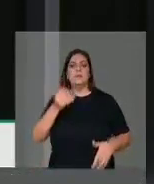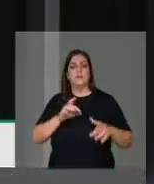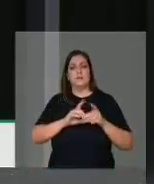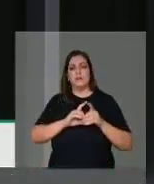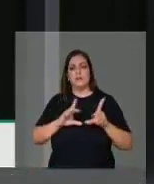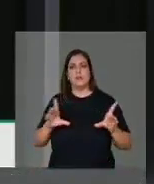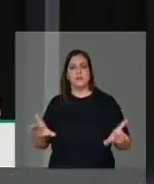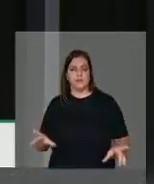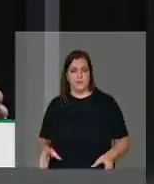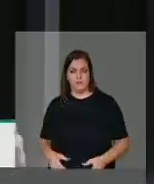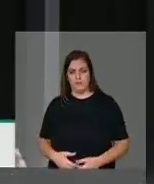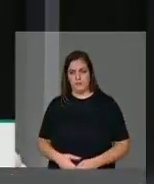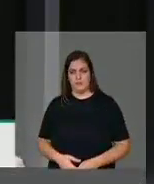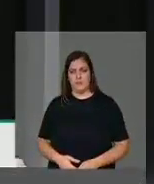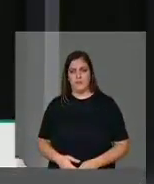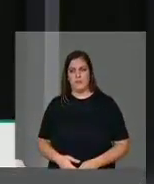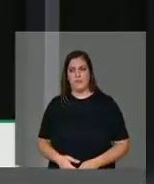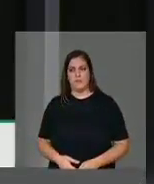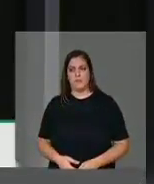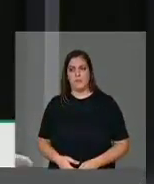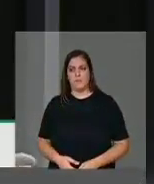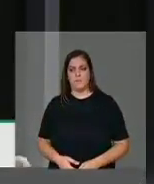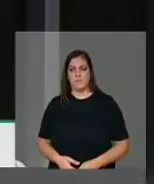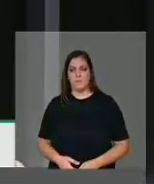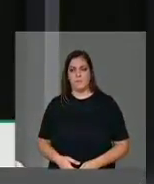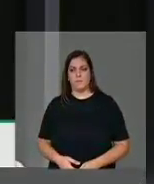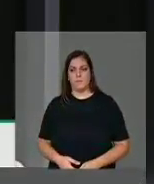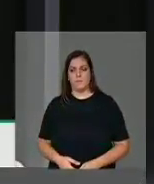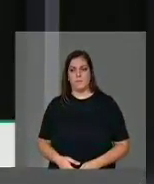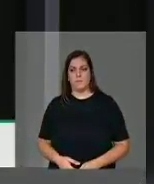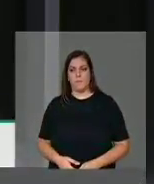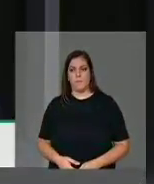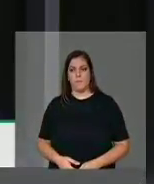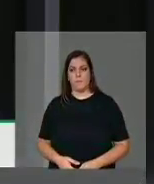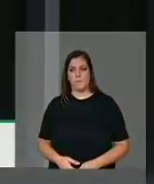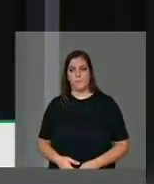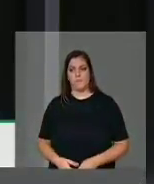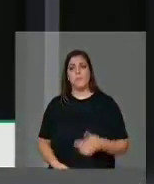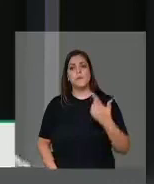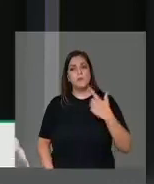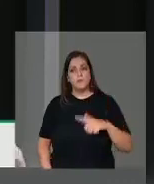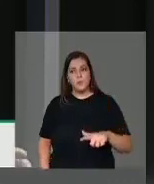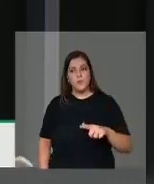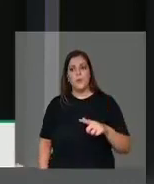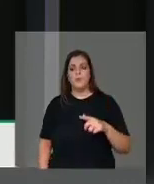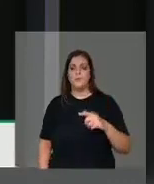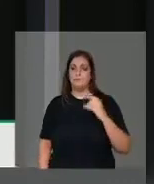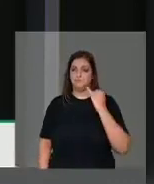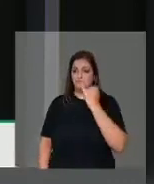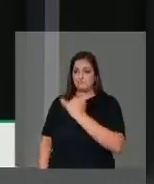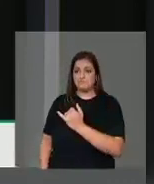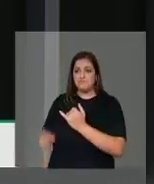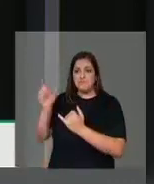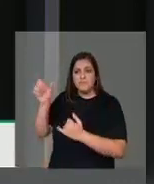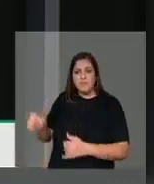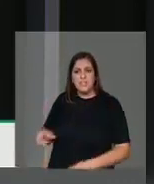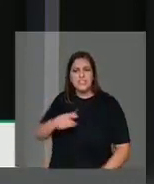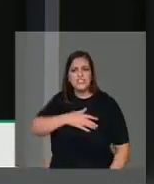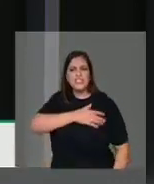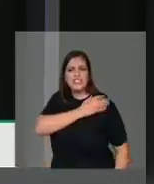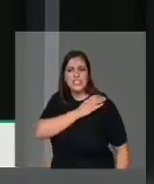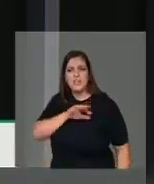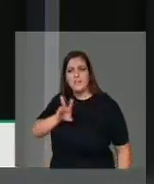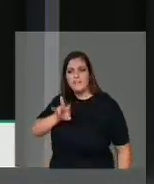que fica aqui esse nosso comentário, e lembrando, mais uma vez, ao general Vilas Boas Corrêa,